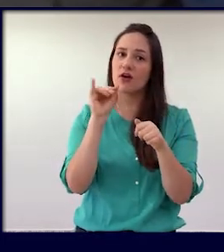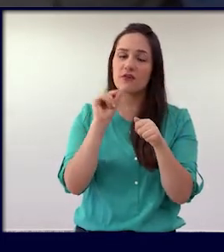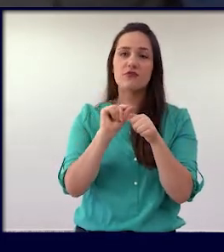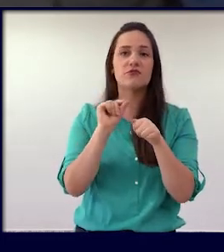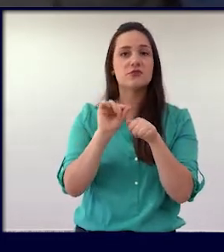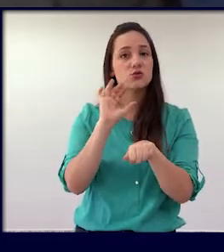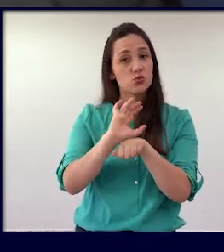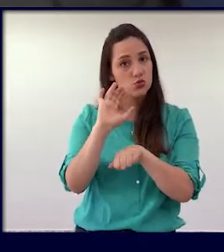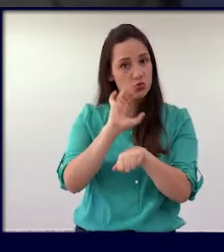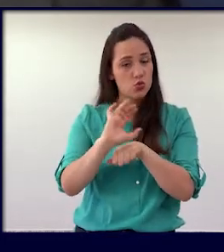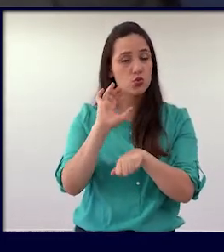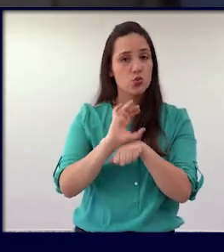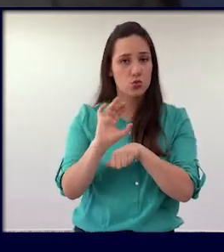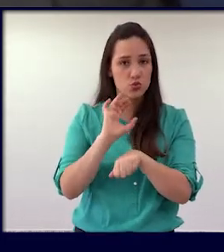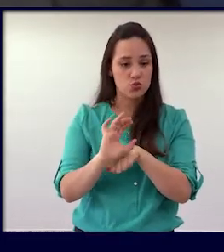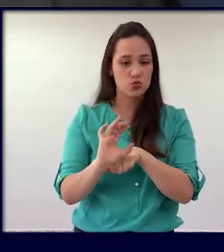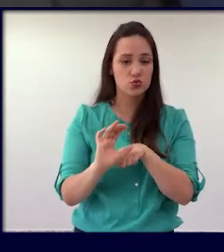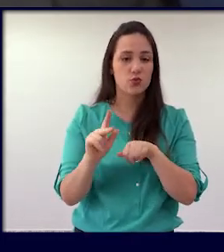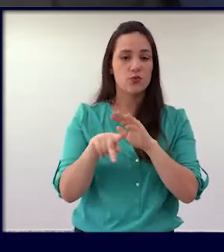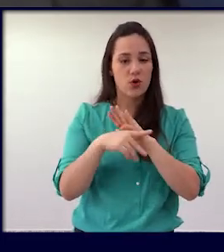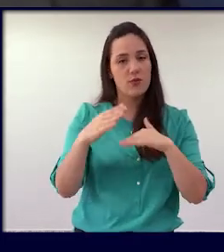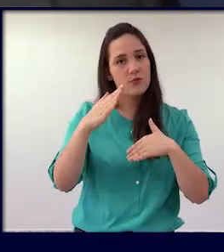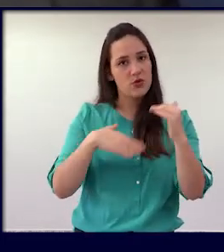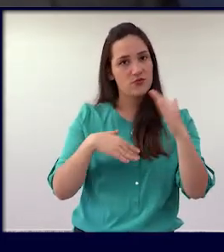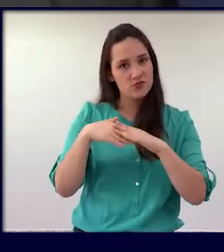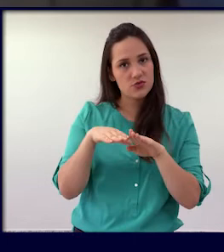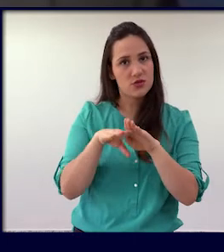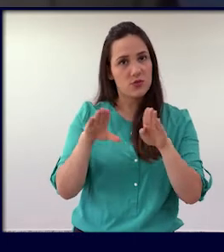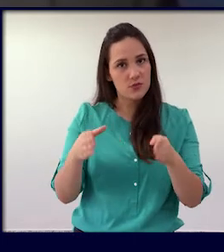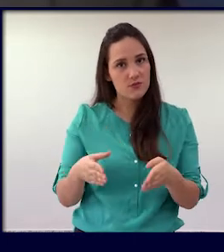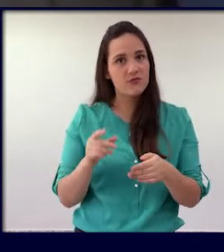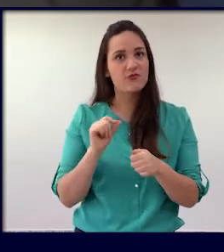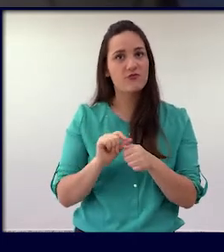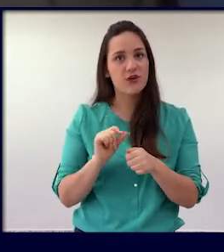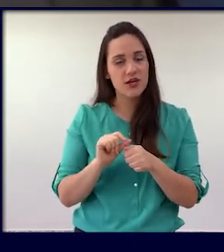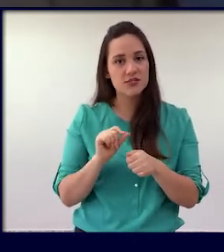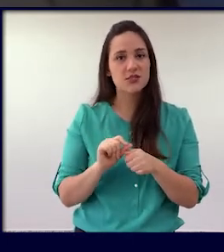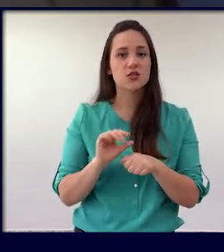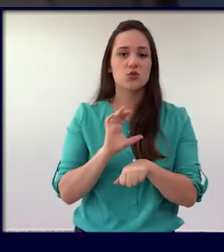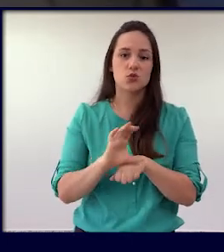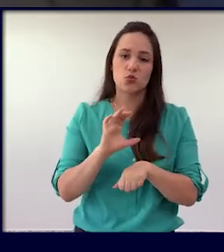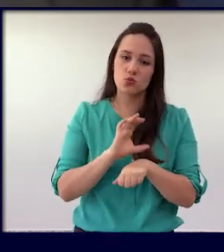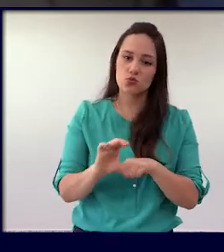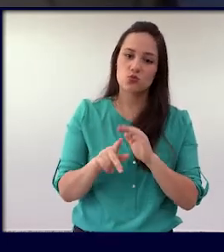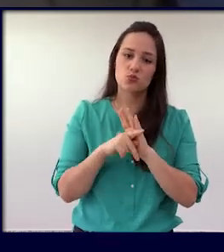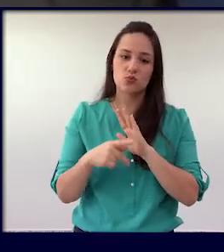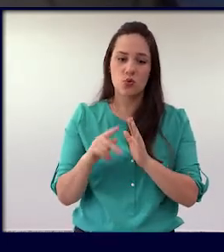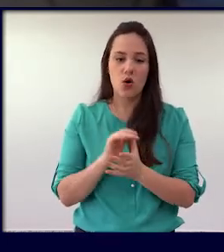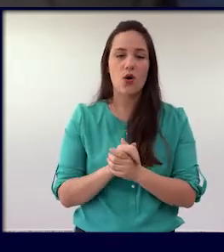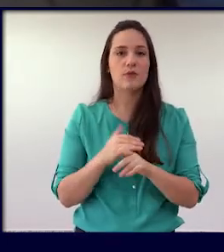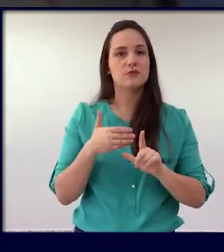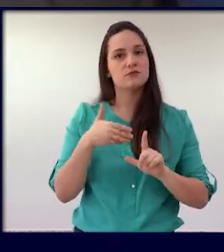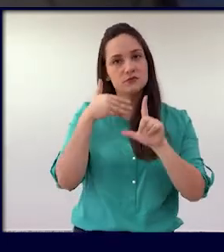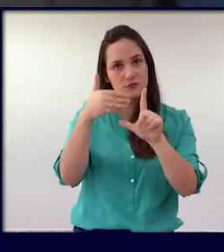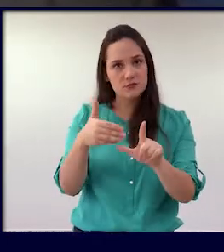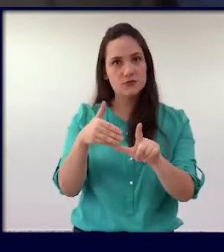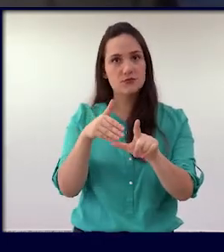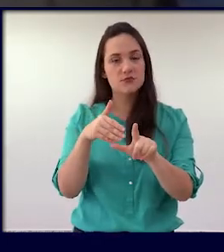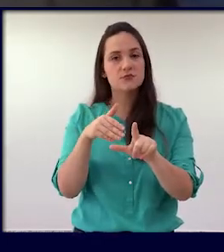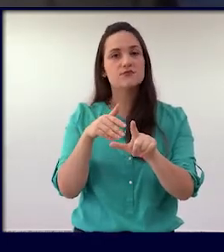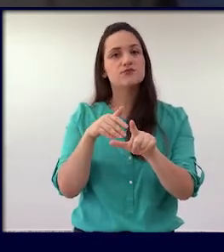vai disponibilizar em pouco tempo para os mesários cursos por plataformas